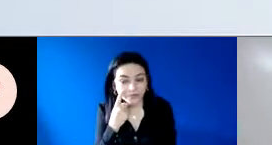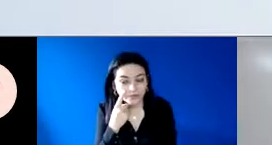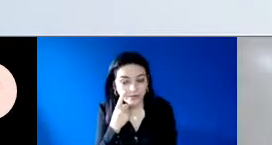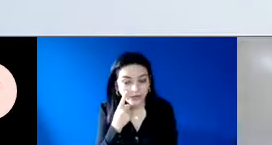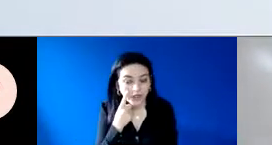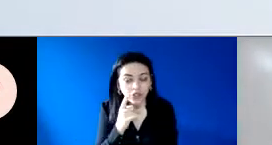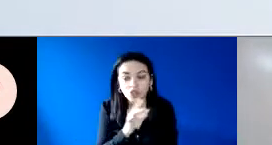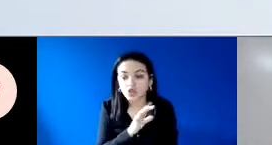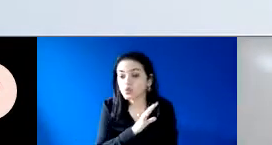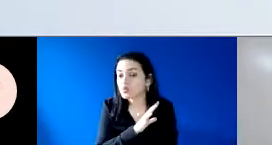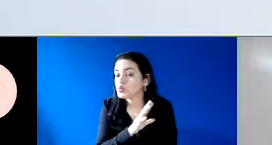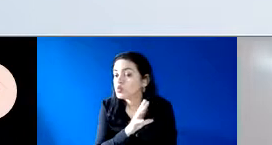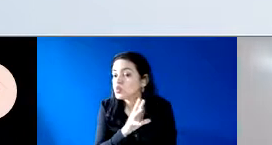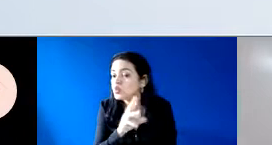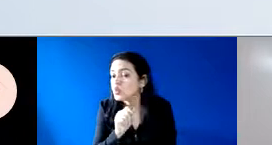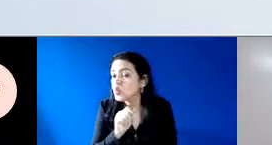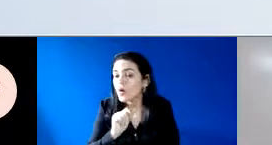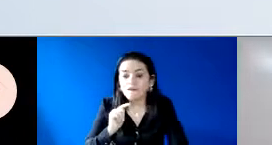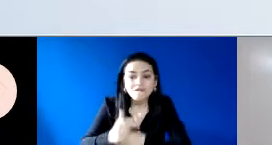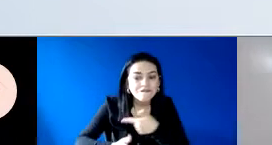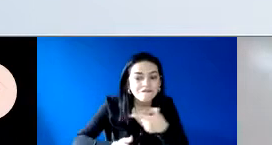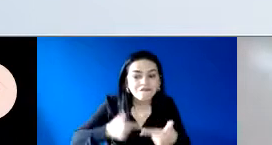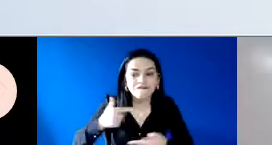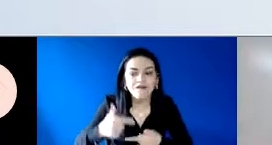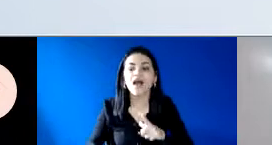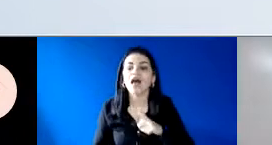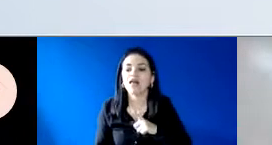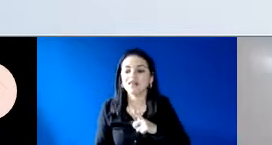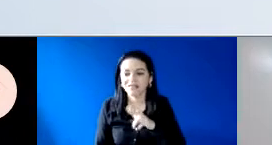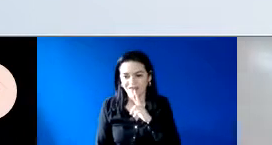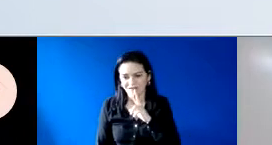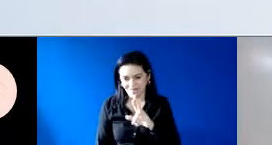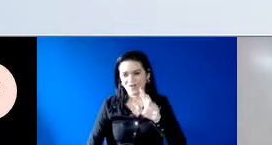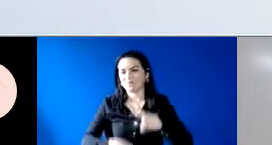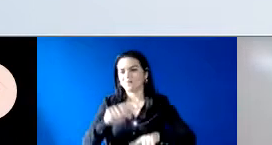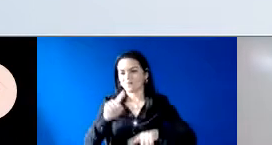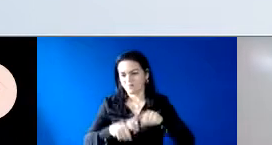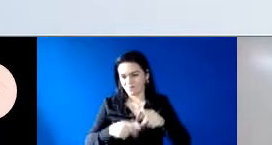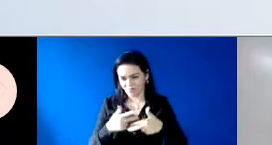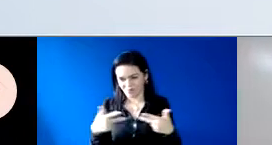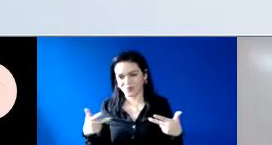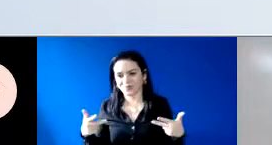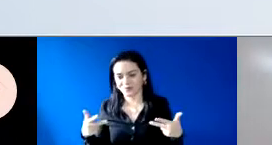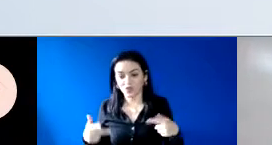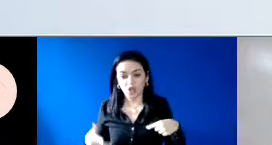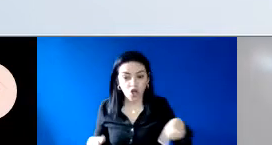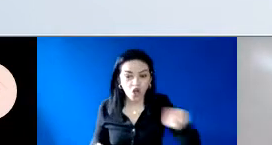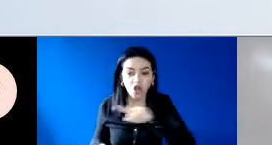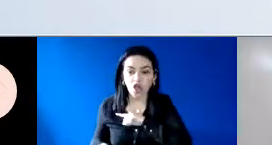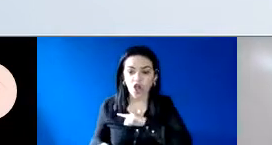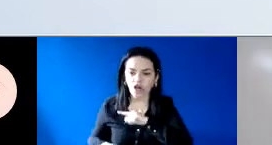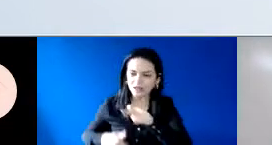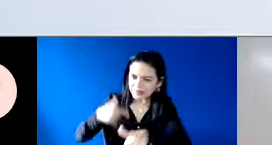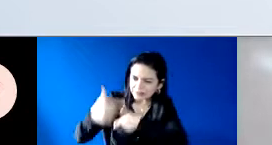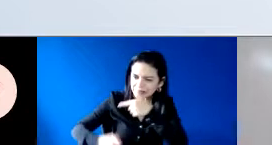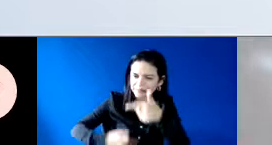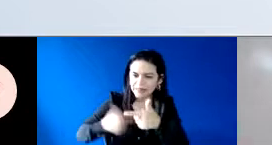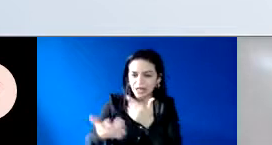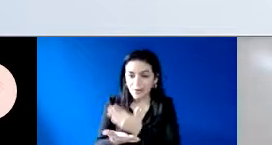nós fizemos teve um produto. Tudo que nós fizemos teve um resultado. E tudo que nós fizemos foi a partir